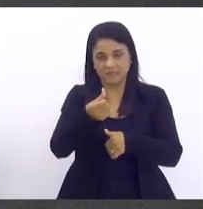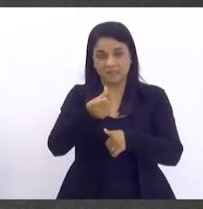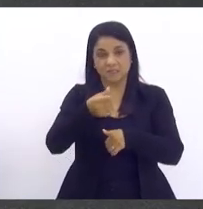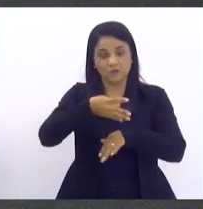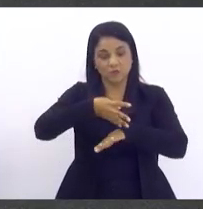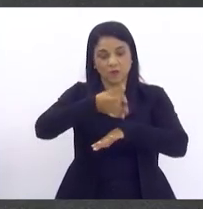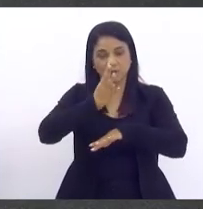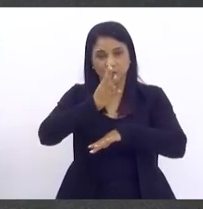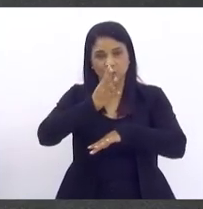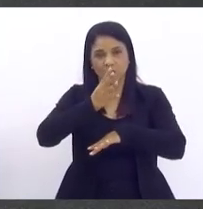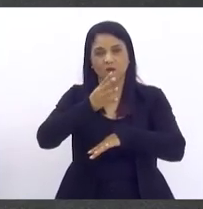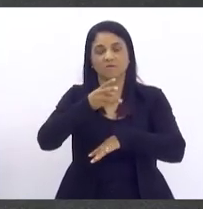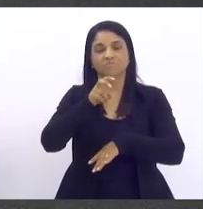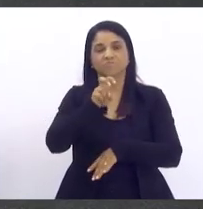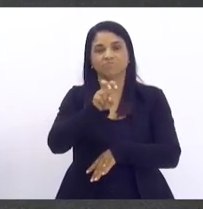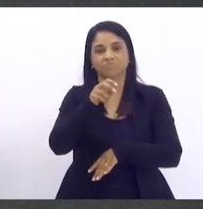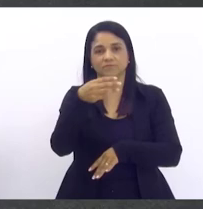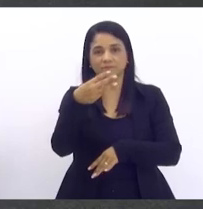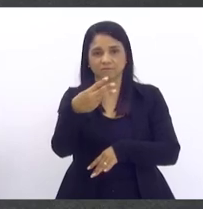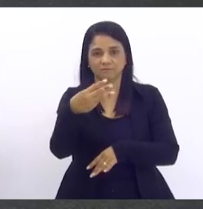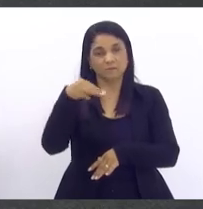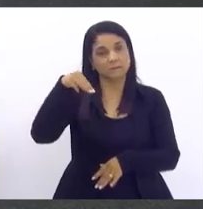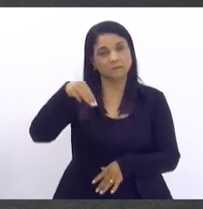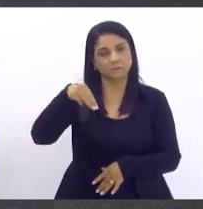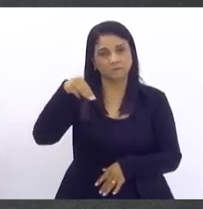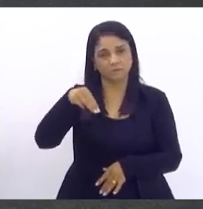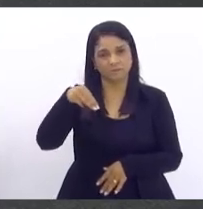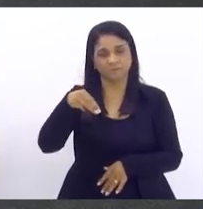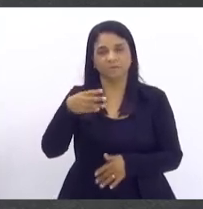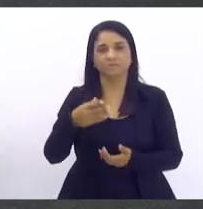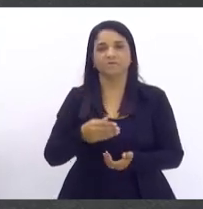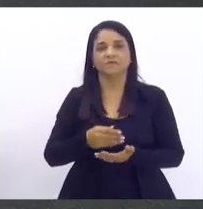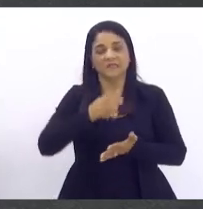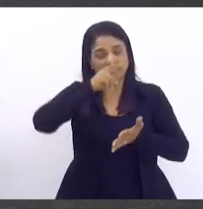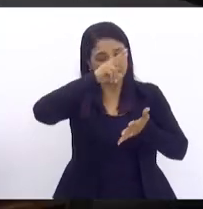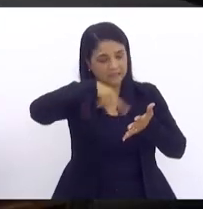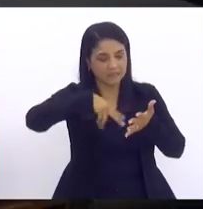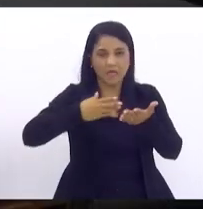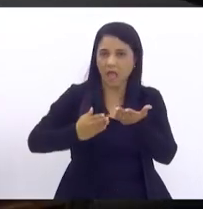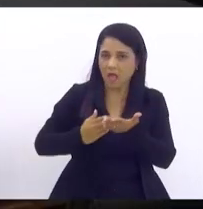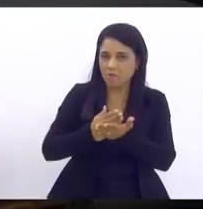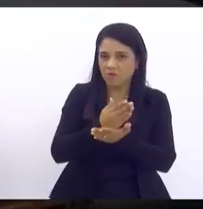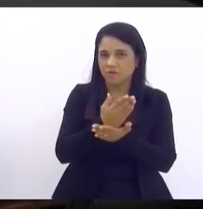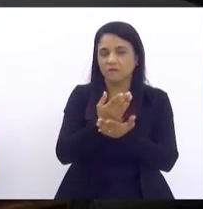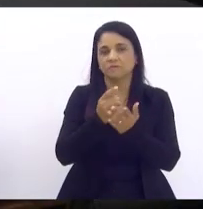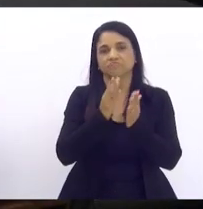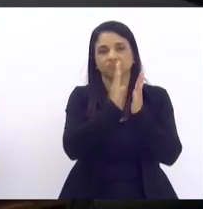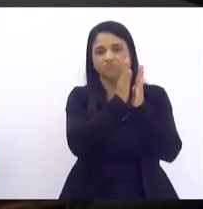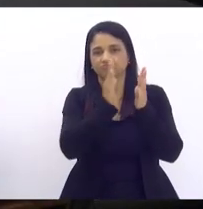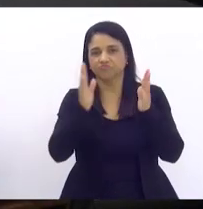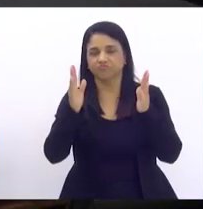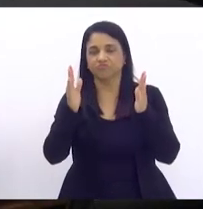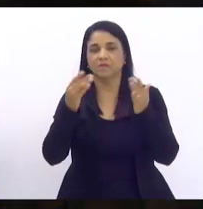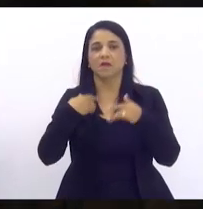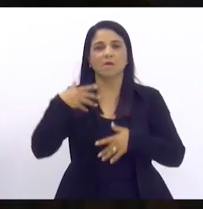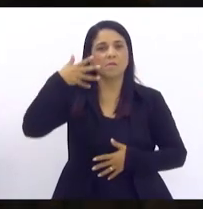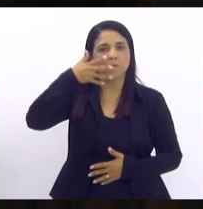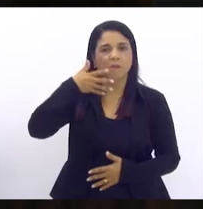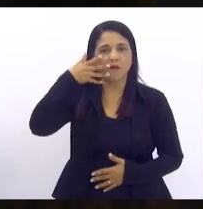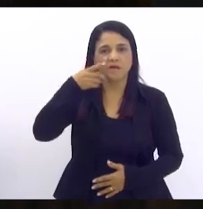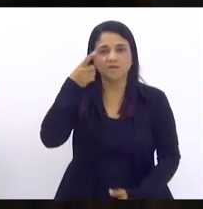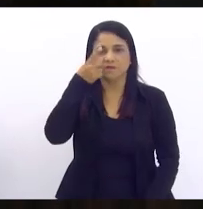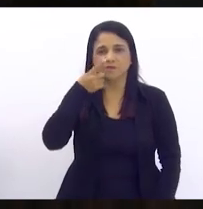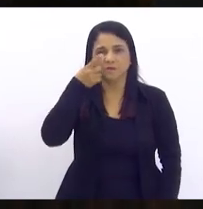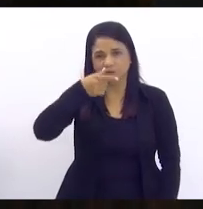horas e 53 minutos. Lida e aprovada a ata, passa seu expediente inicial. Com a palavra, o nobre deputado